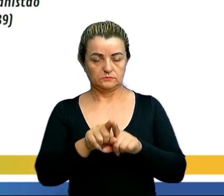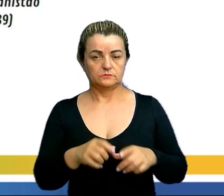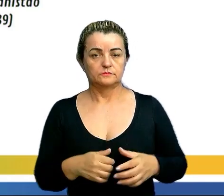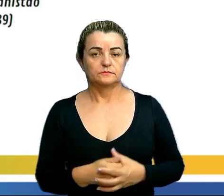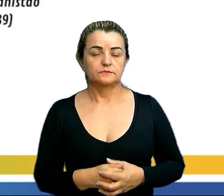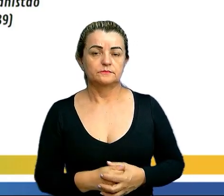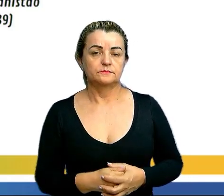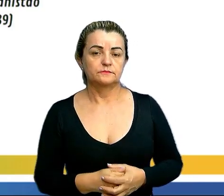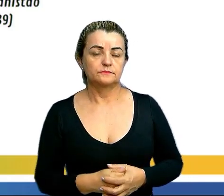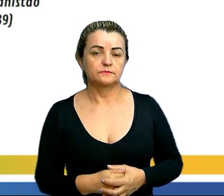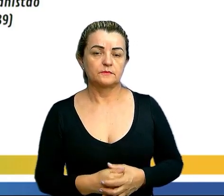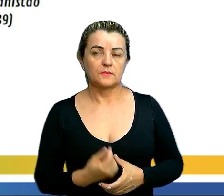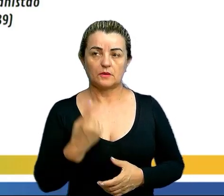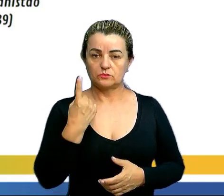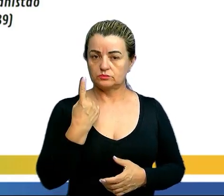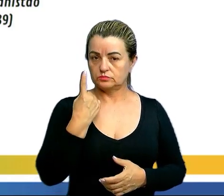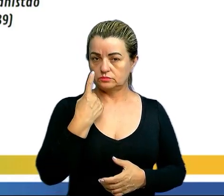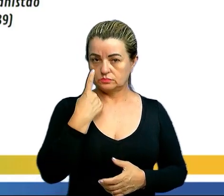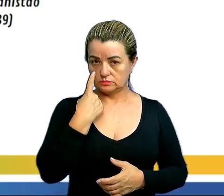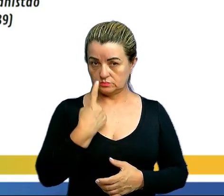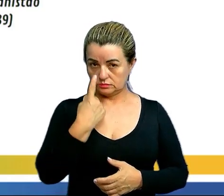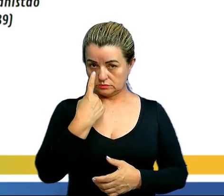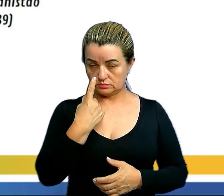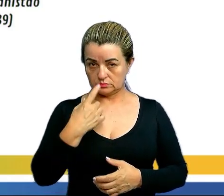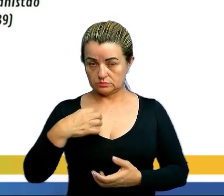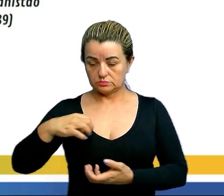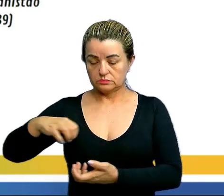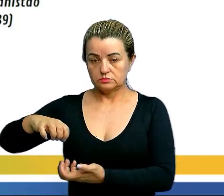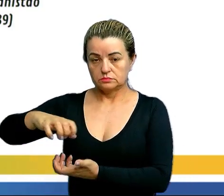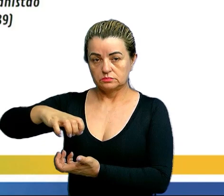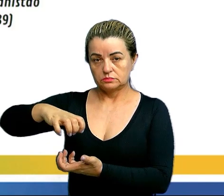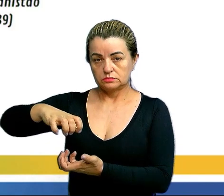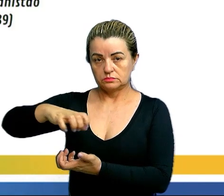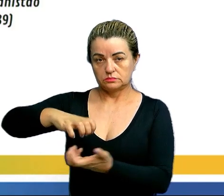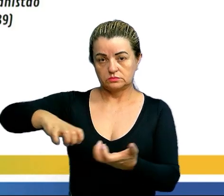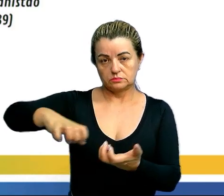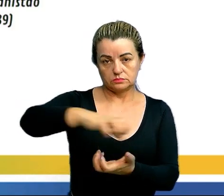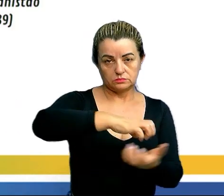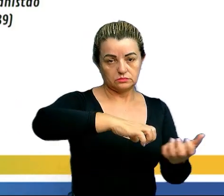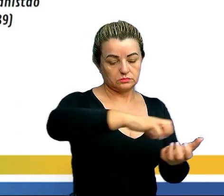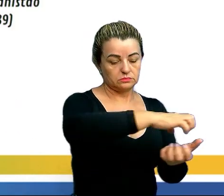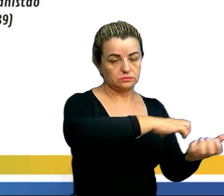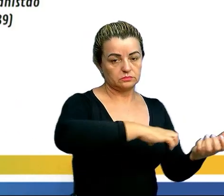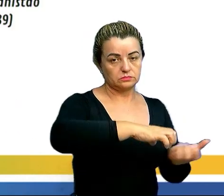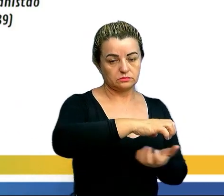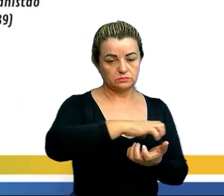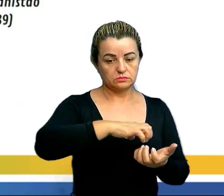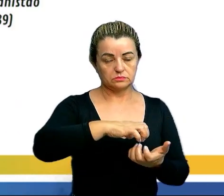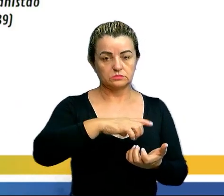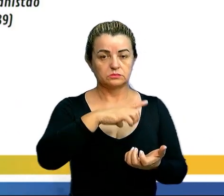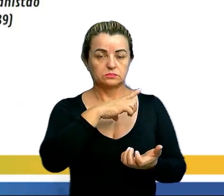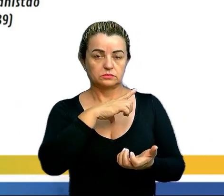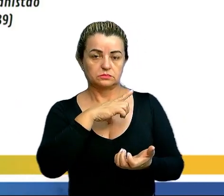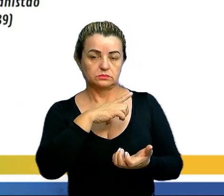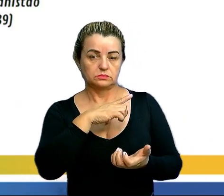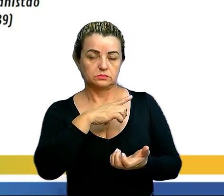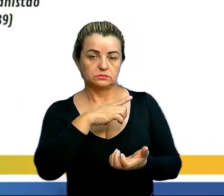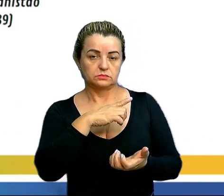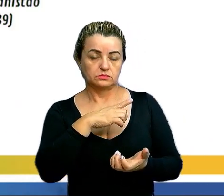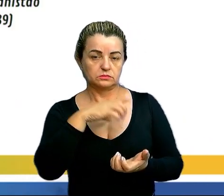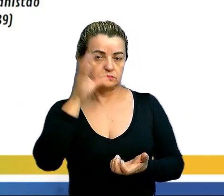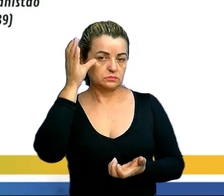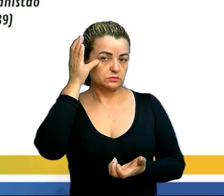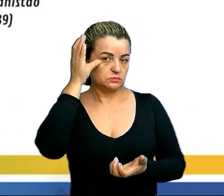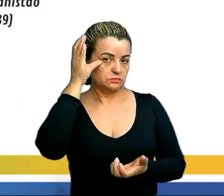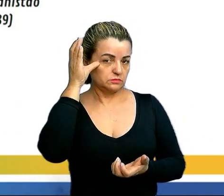Fria. Logo ali acima, a gente está vendo uma revolução, né, que não foi só guerras. Nós tivemos aí a Revolução Chinesa, que